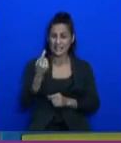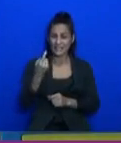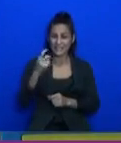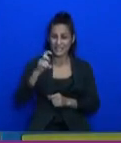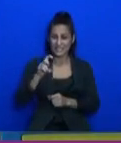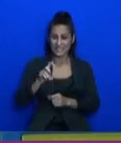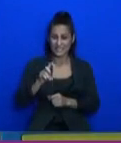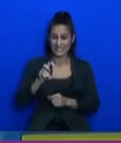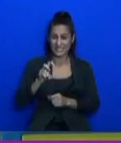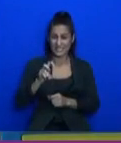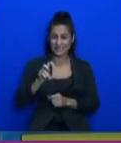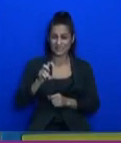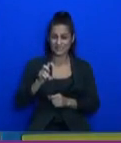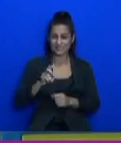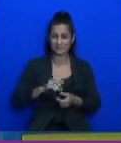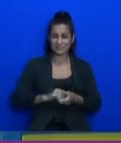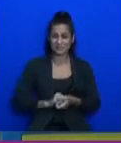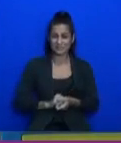15.